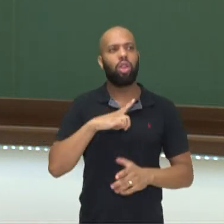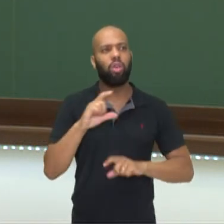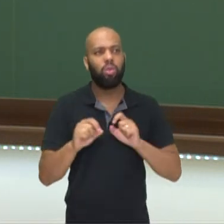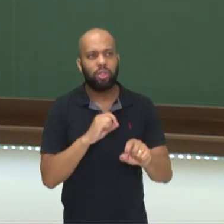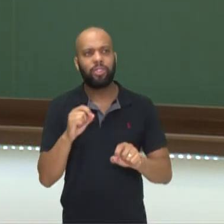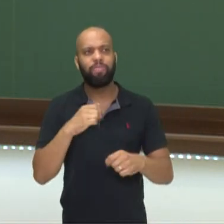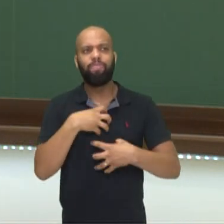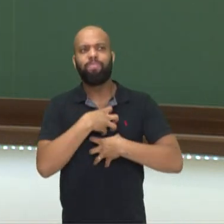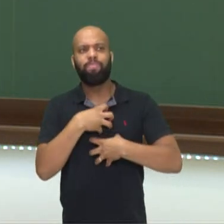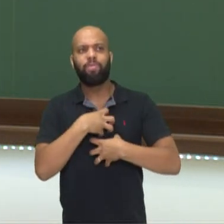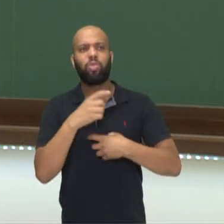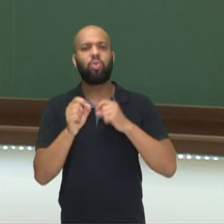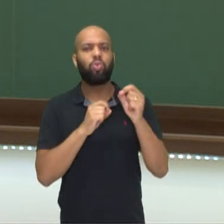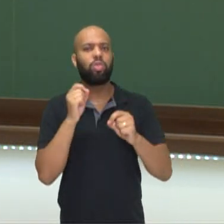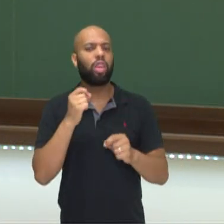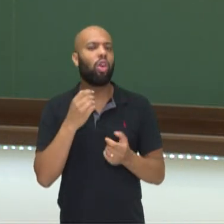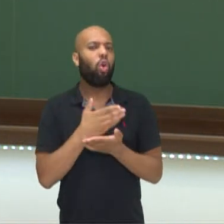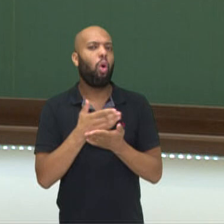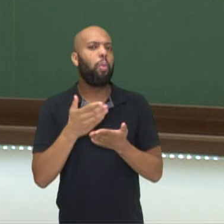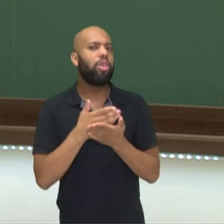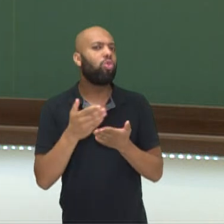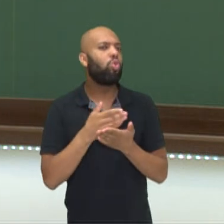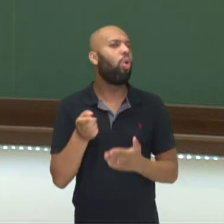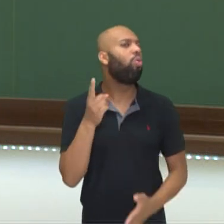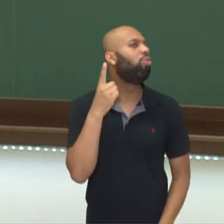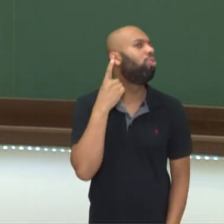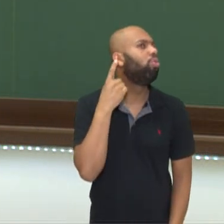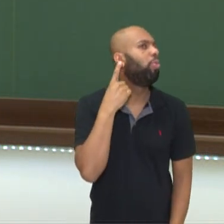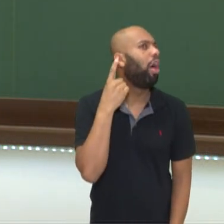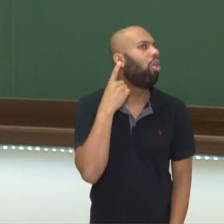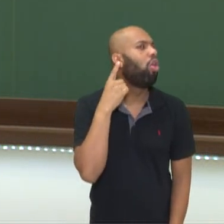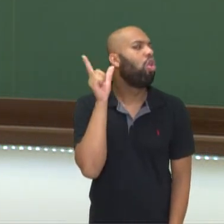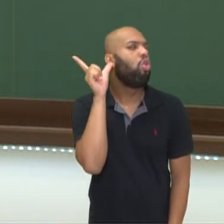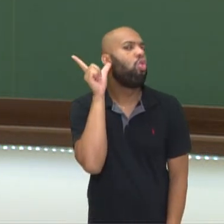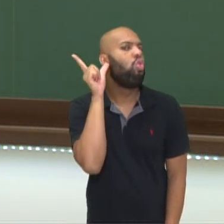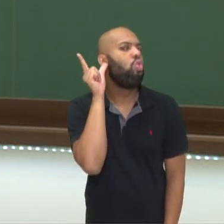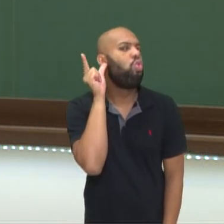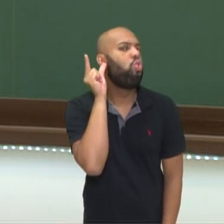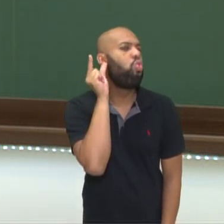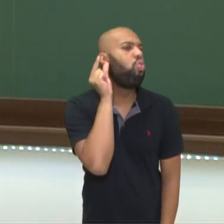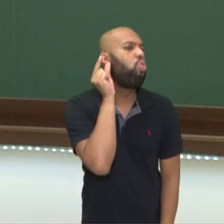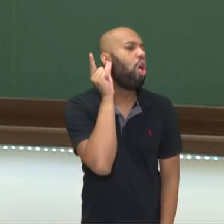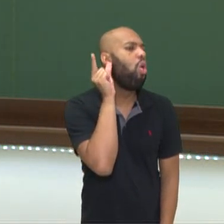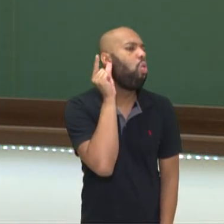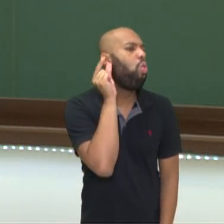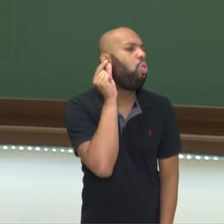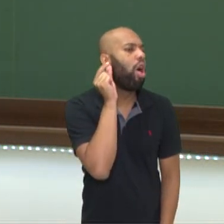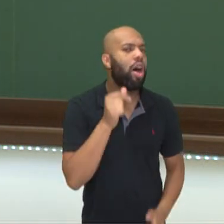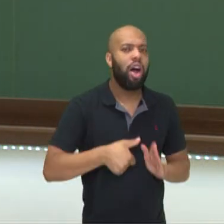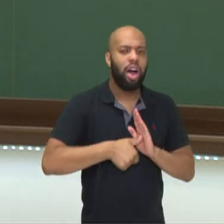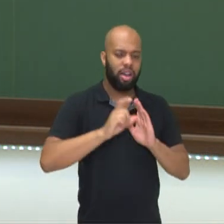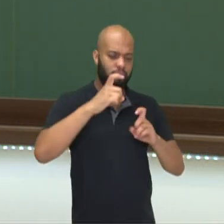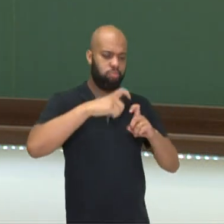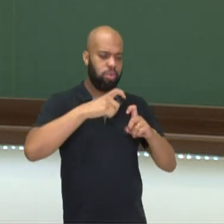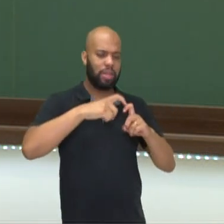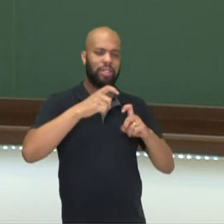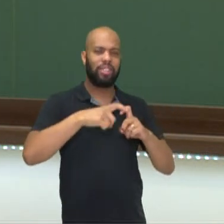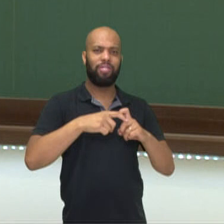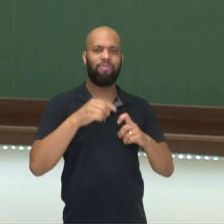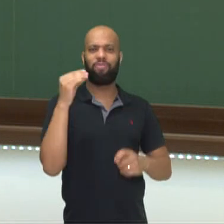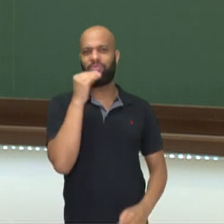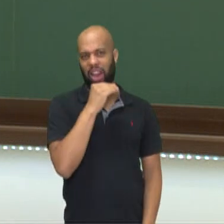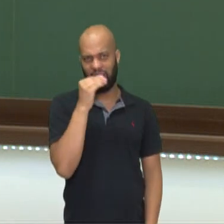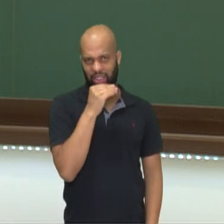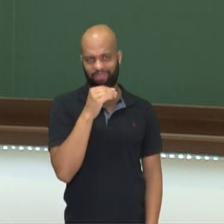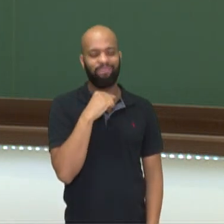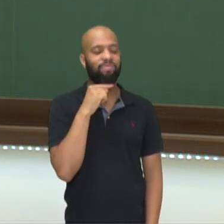adquirir surdez. E como na época a medicina não era tão avançada para tentar lidar com os